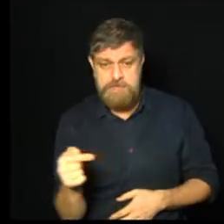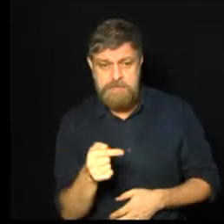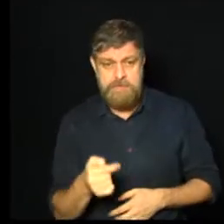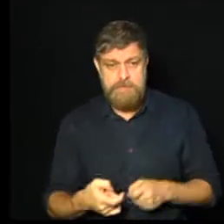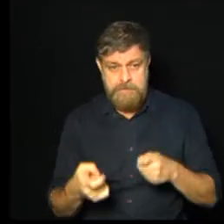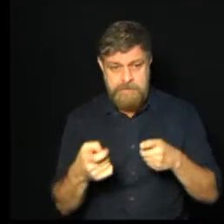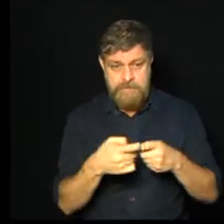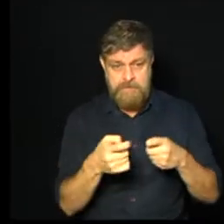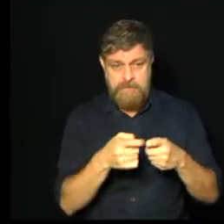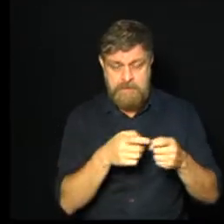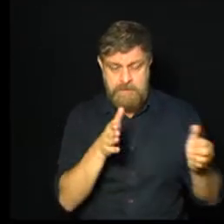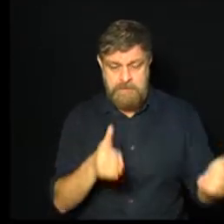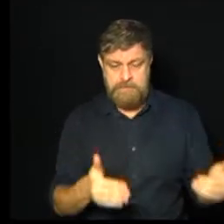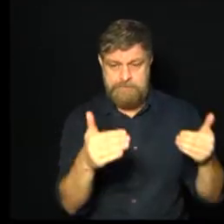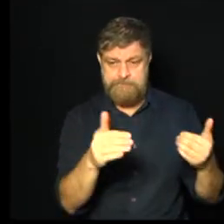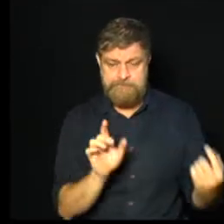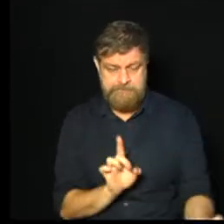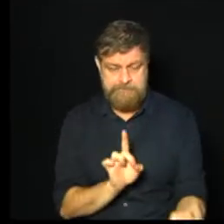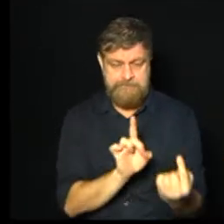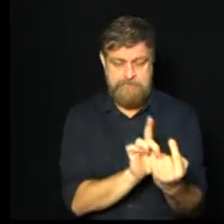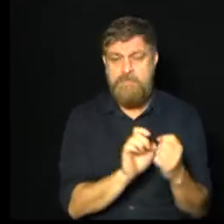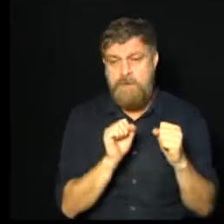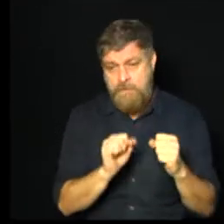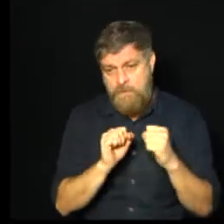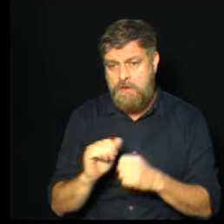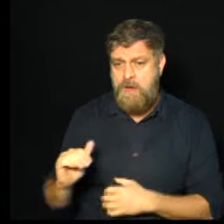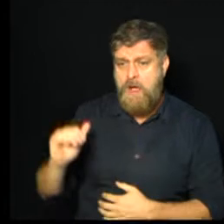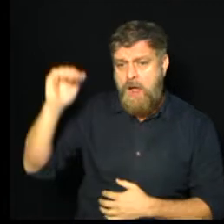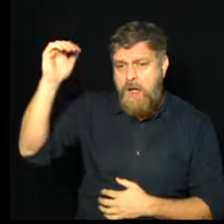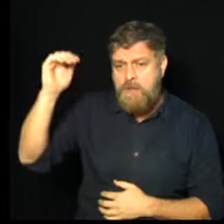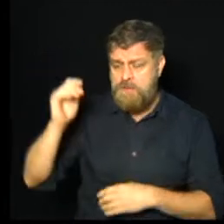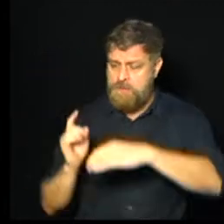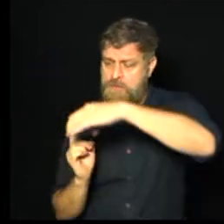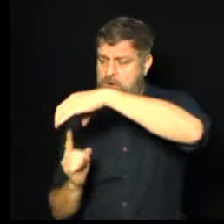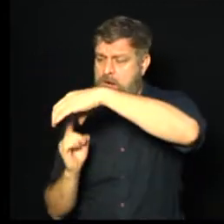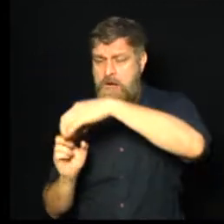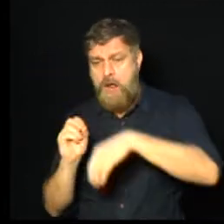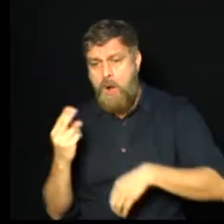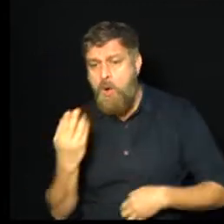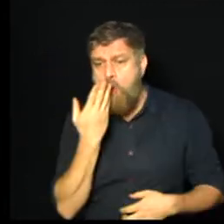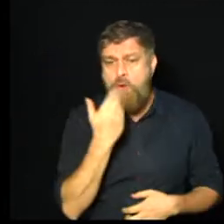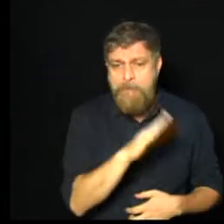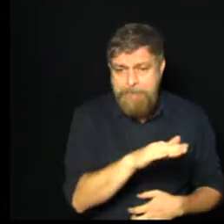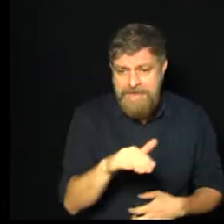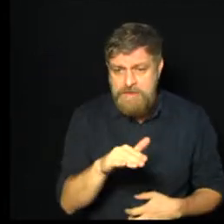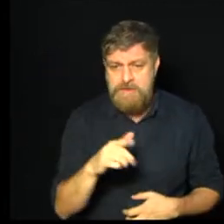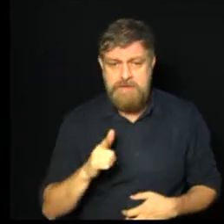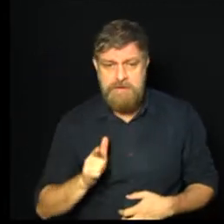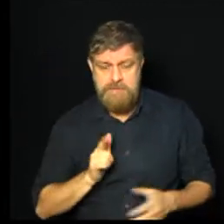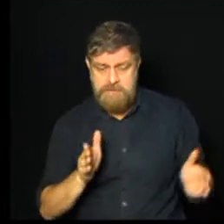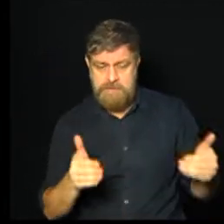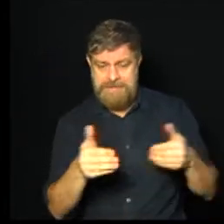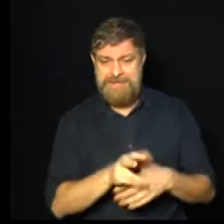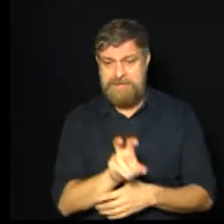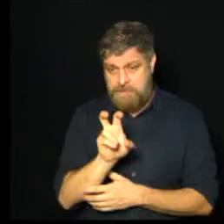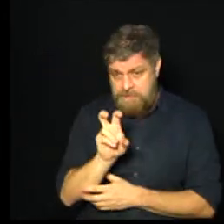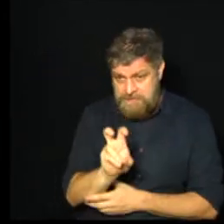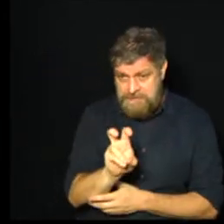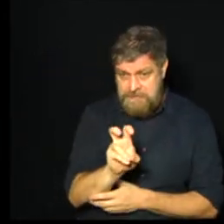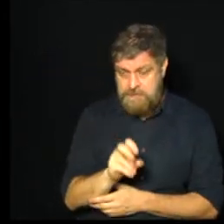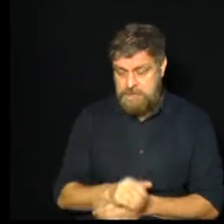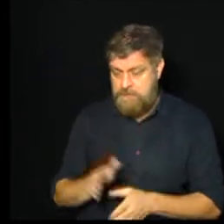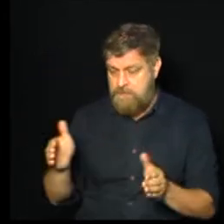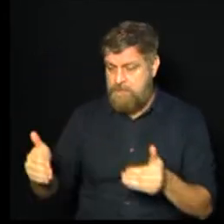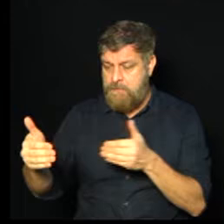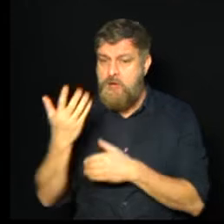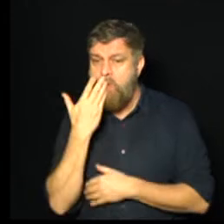podem ser tanto de pediatria quanto de clínica. Os consultórios da clínica são 5, os consultórios da pediatria